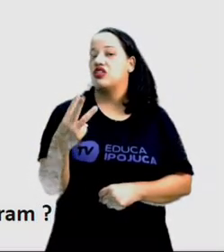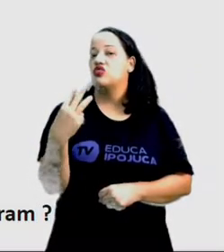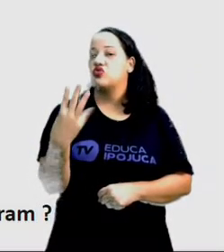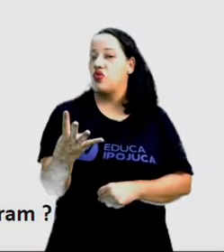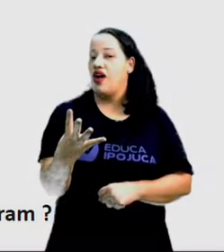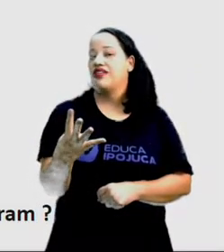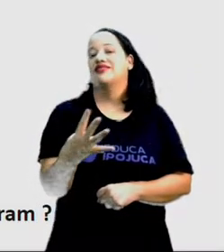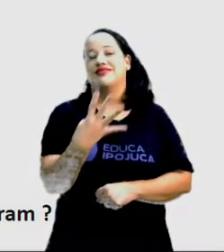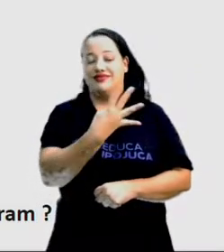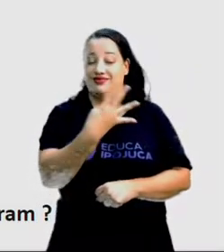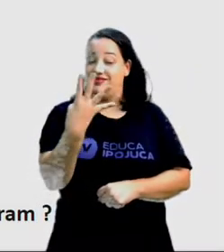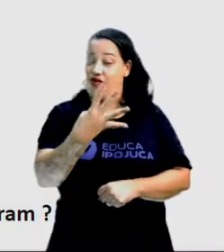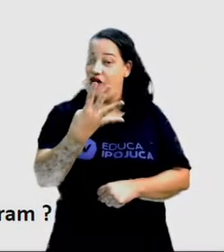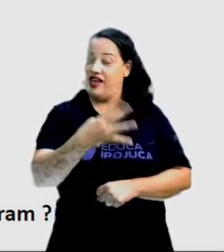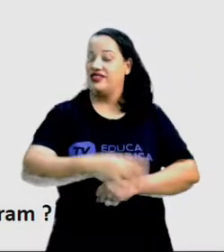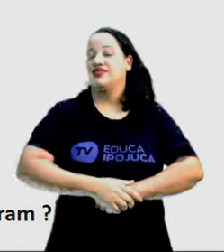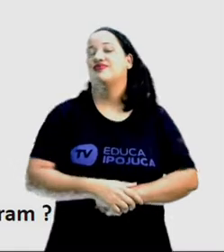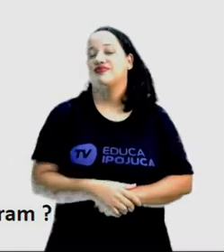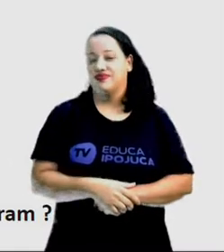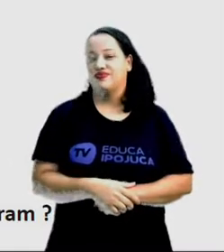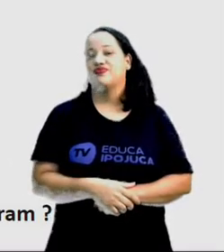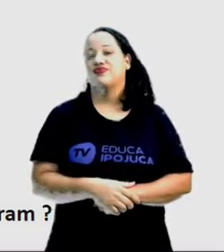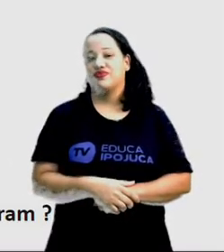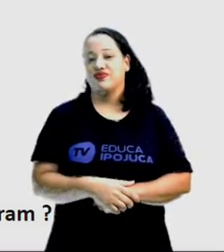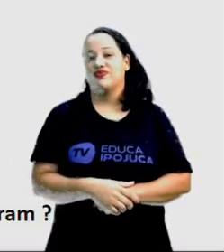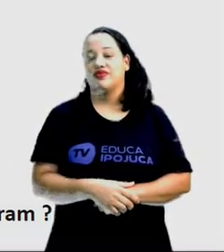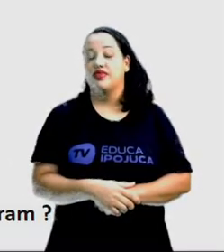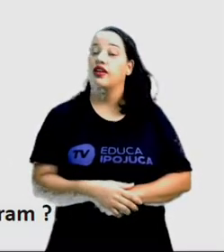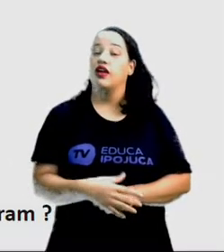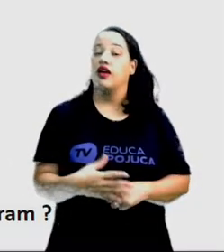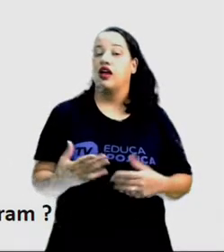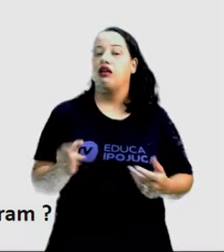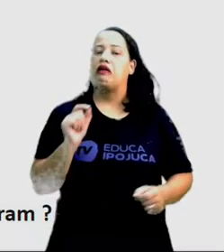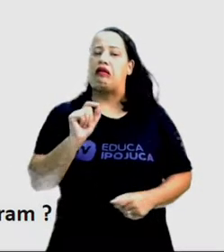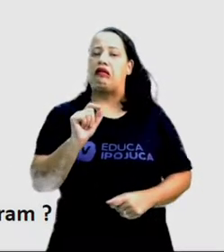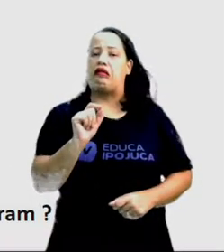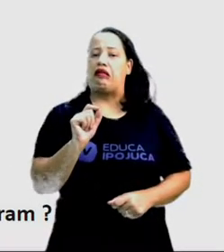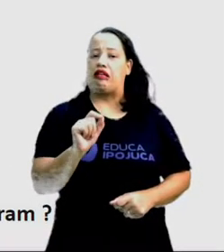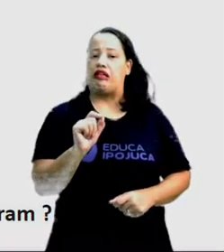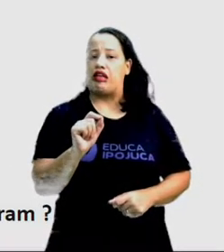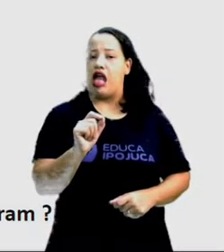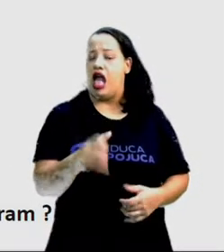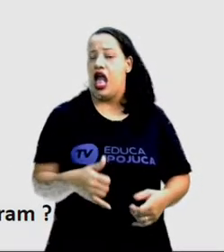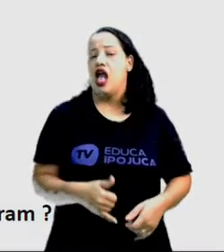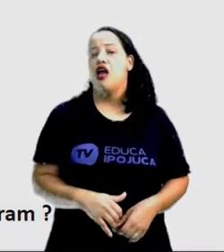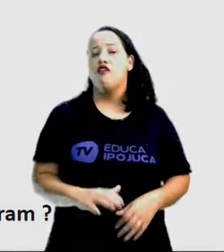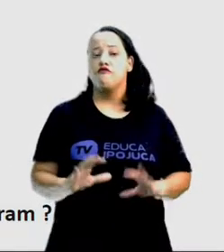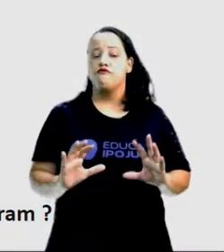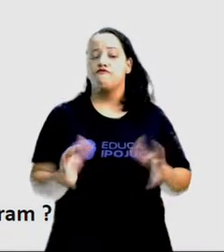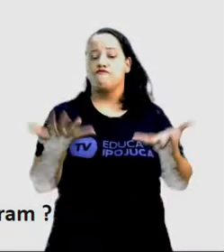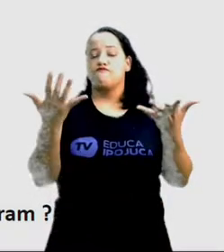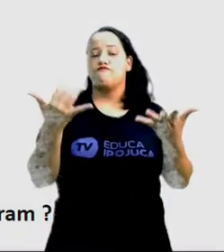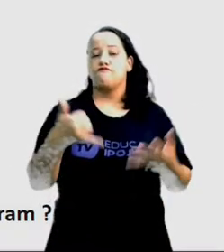1, 2, 3, 4 crianças. Exato. Quem é que está fazendo aniversário?